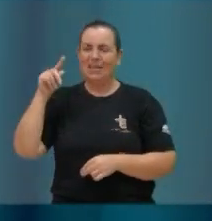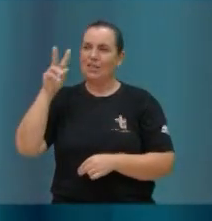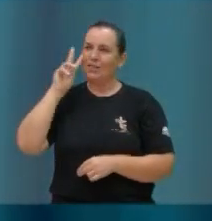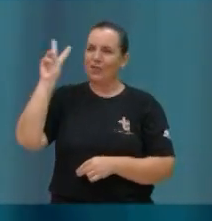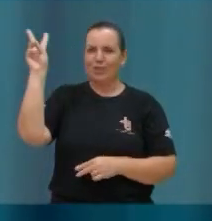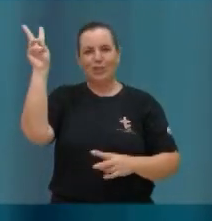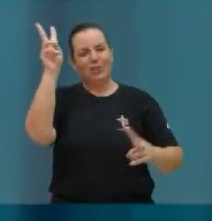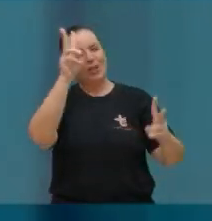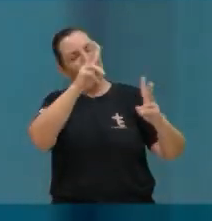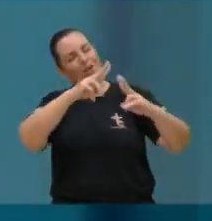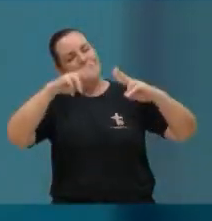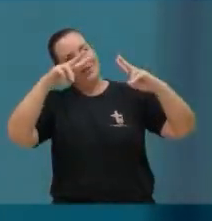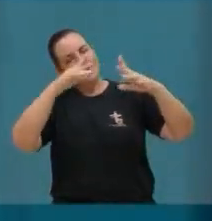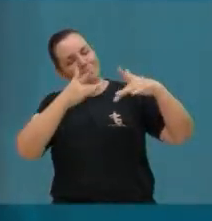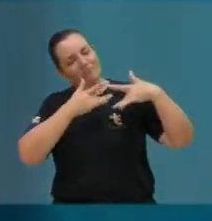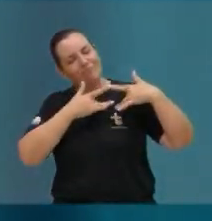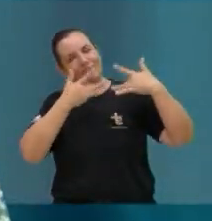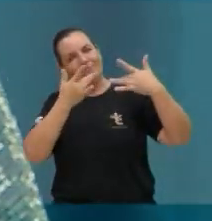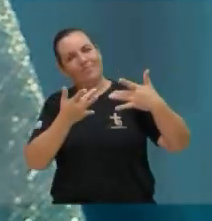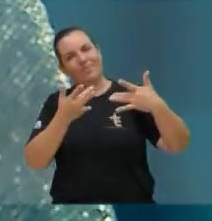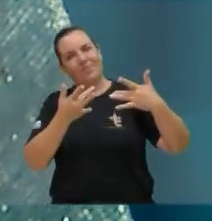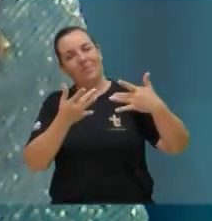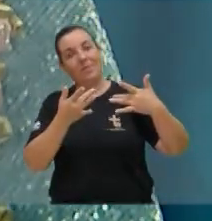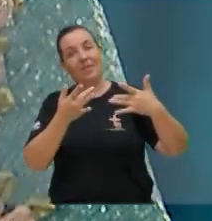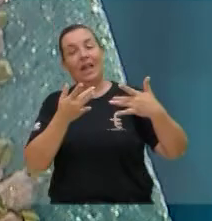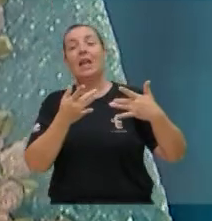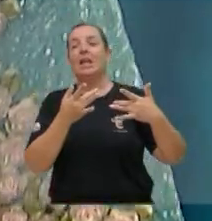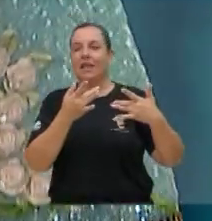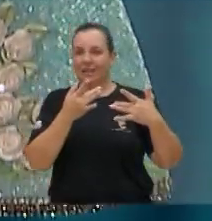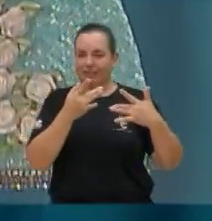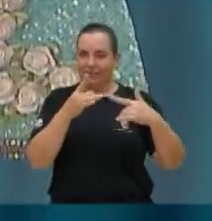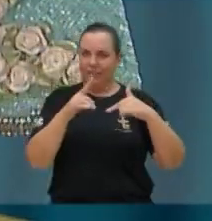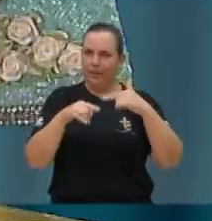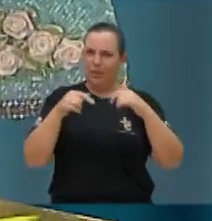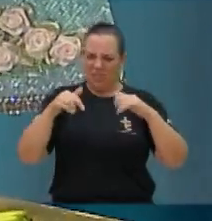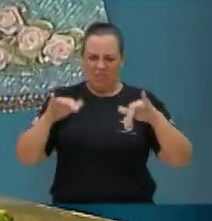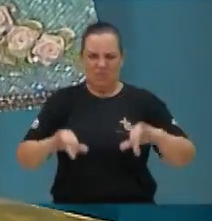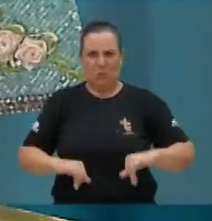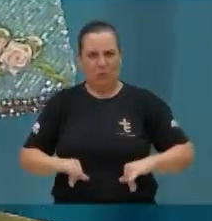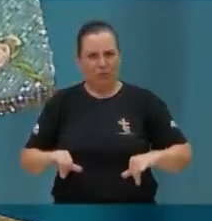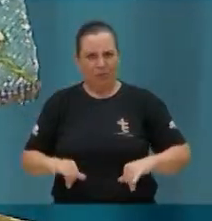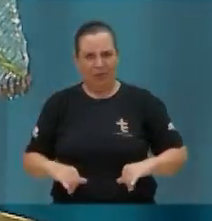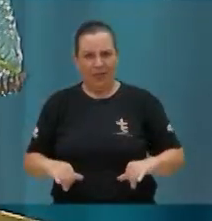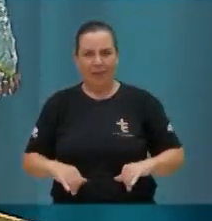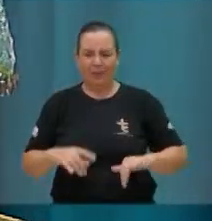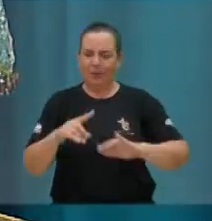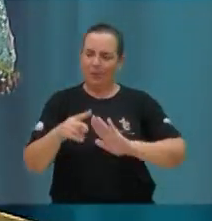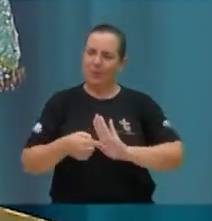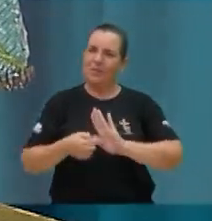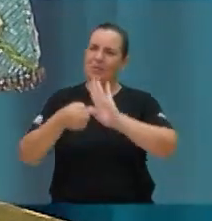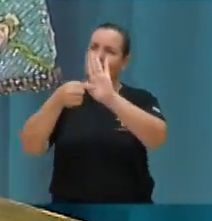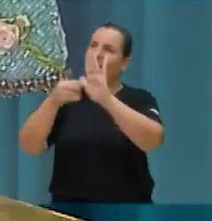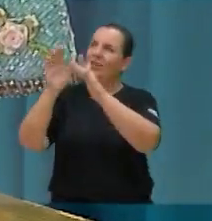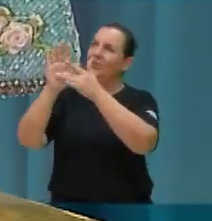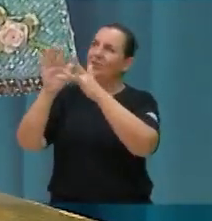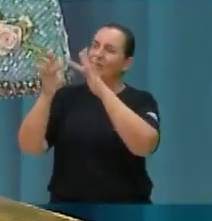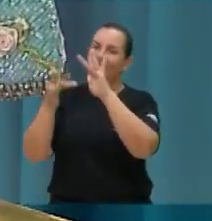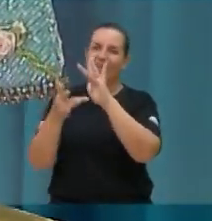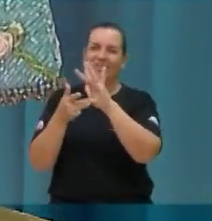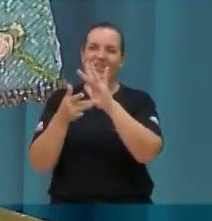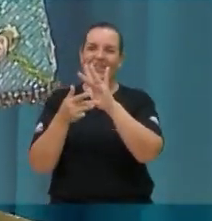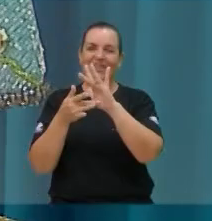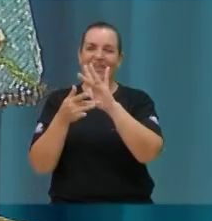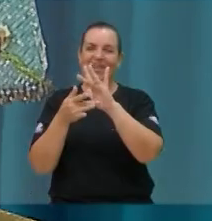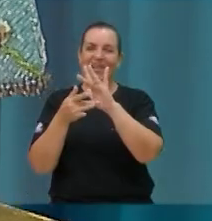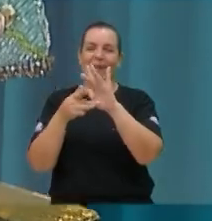vossos olhos misericordiosos a nós volvei. E depois desse desterro, mostrai-nos